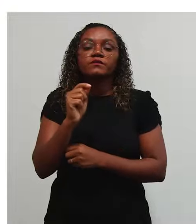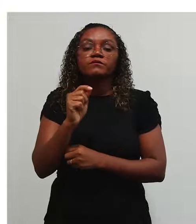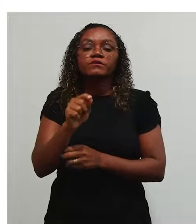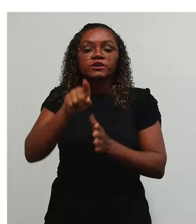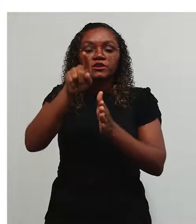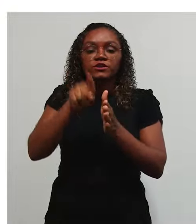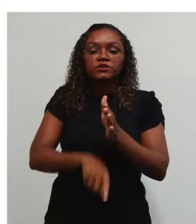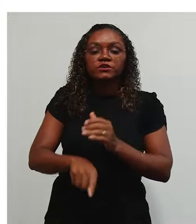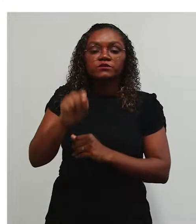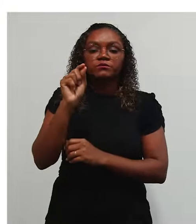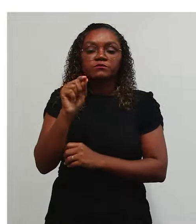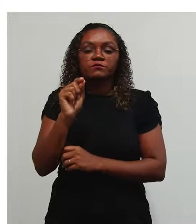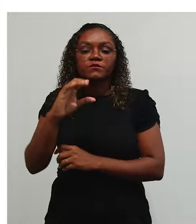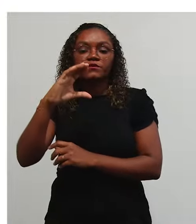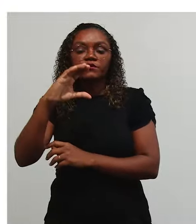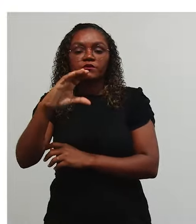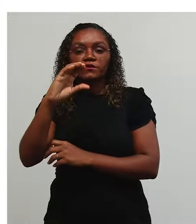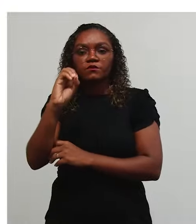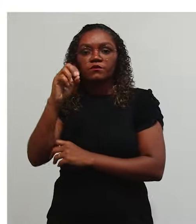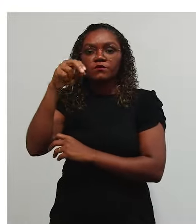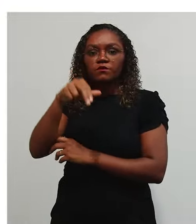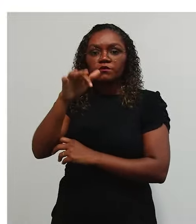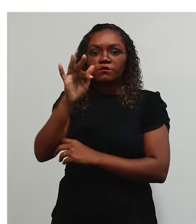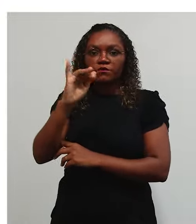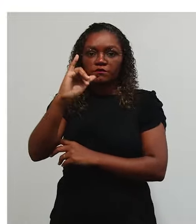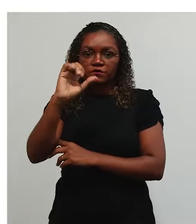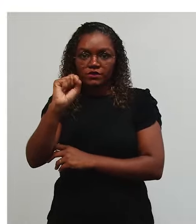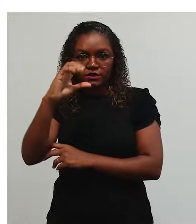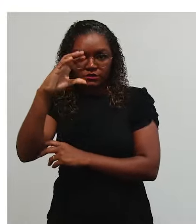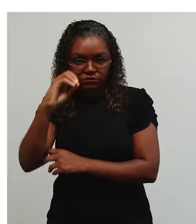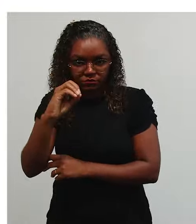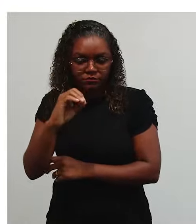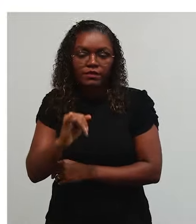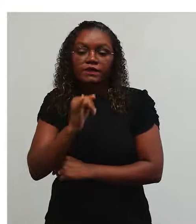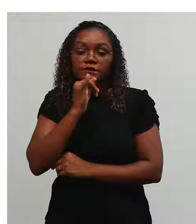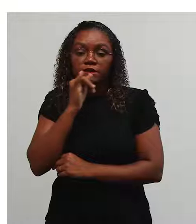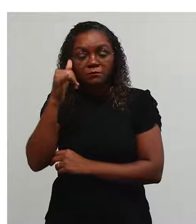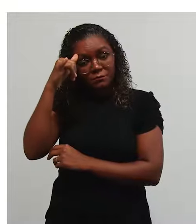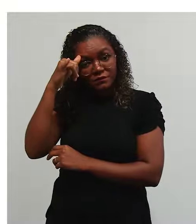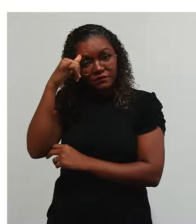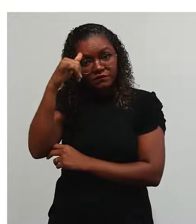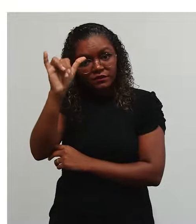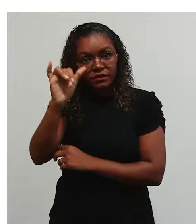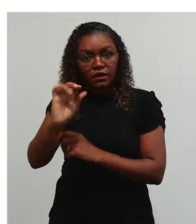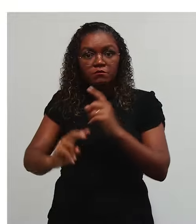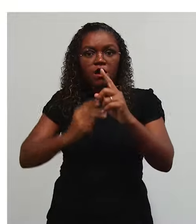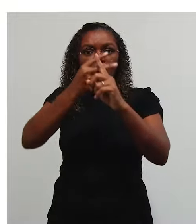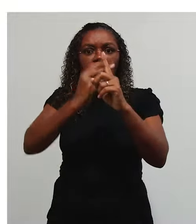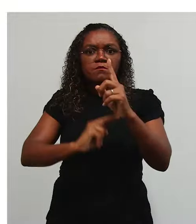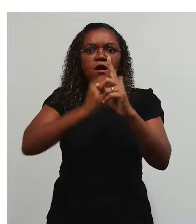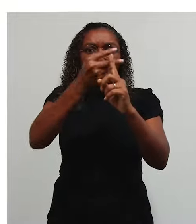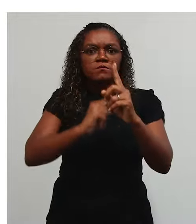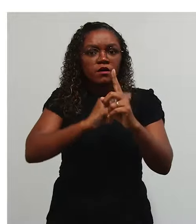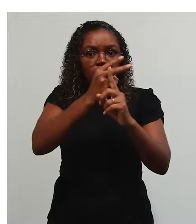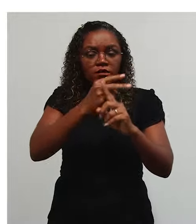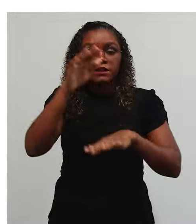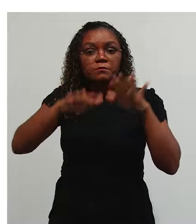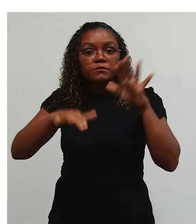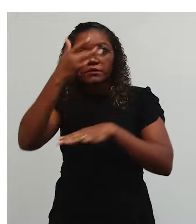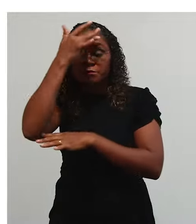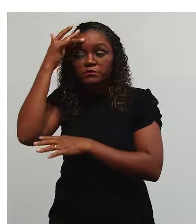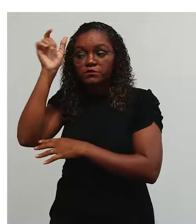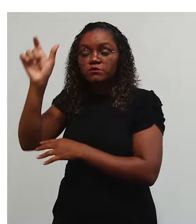Confisco que é muito interessante que é justamente para evitar uma elevada Carga Tributária ao ponto